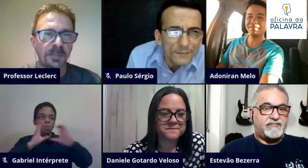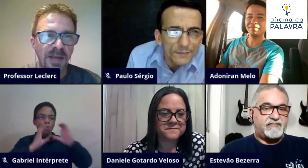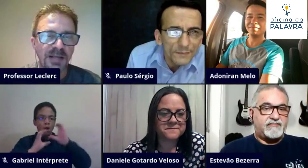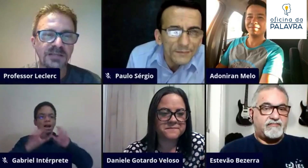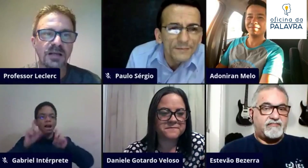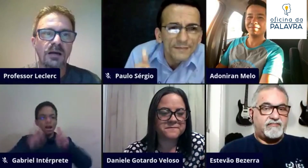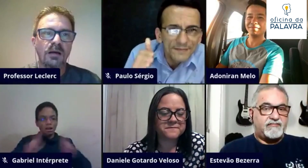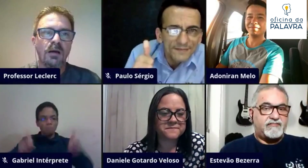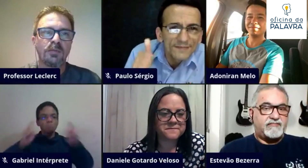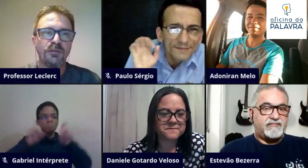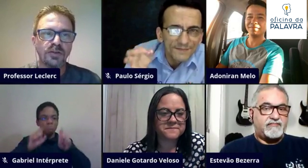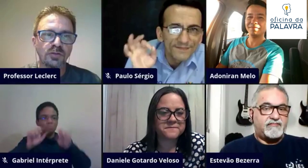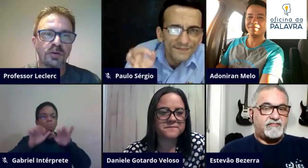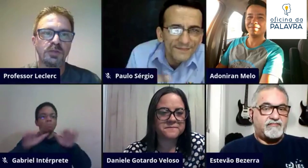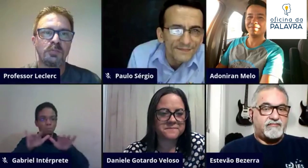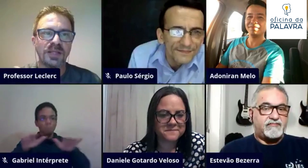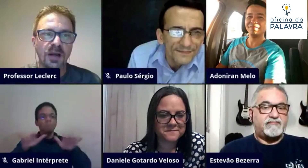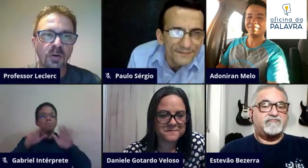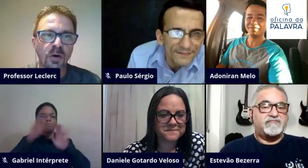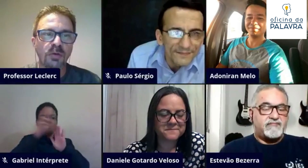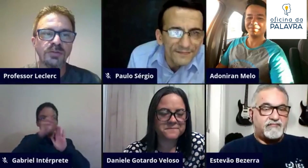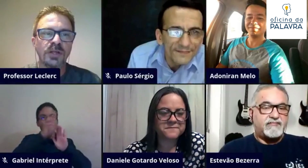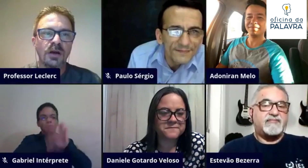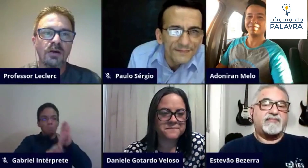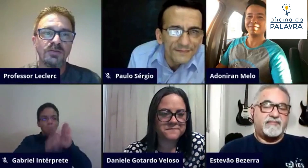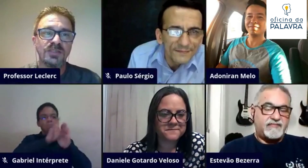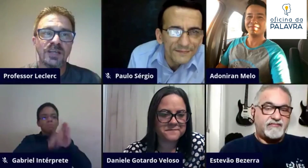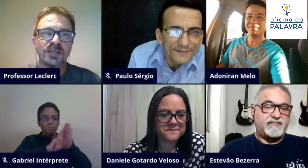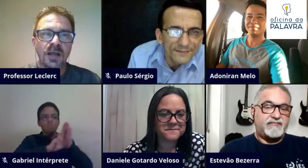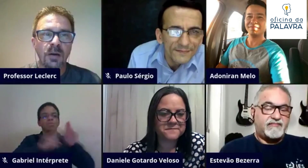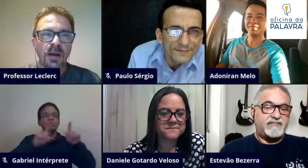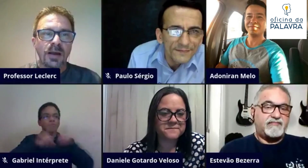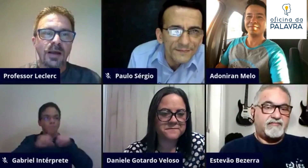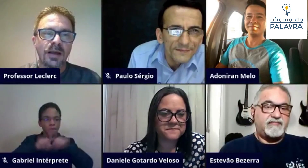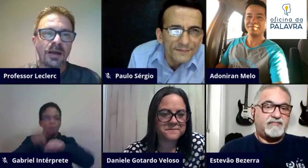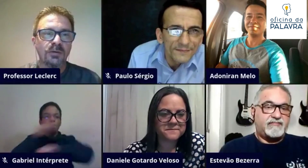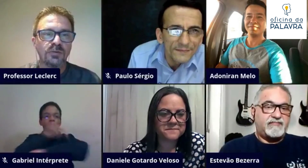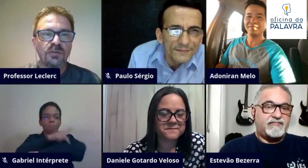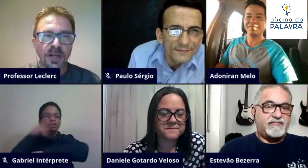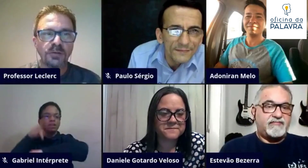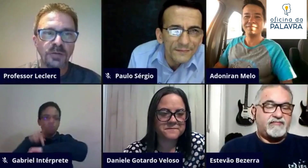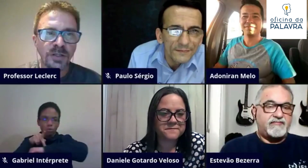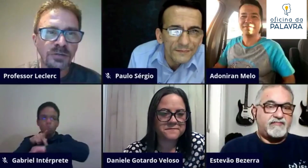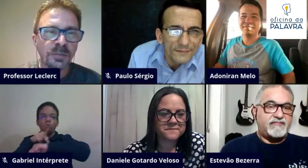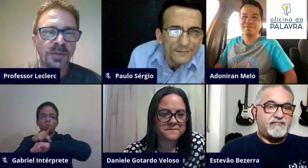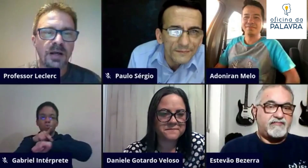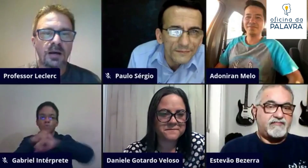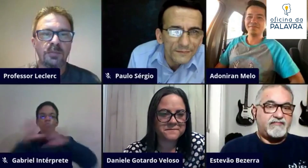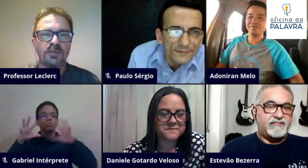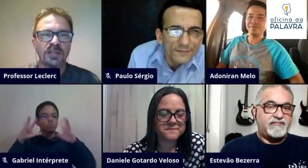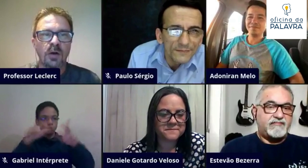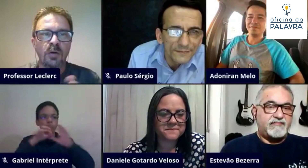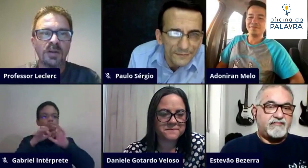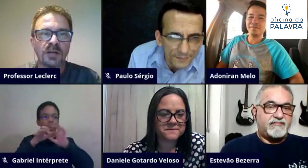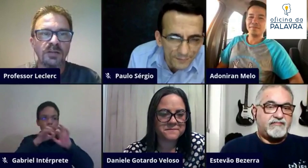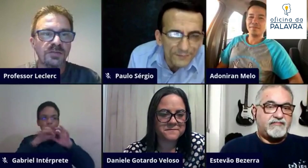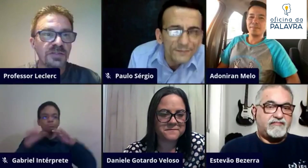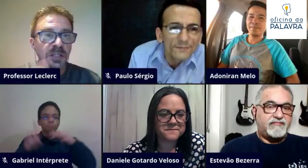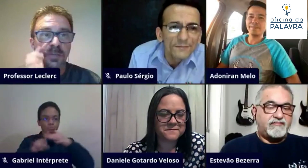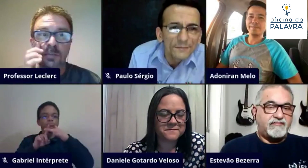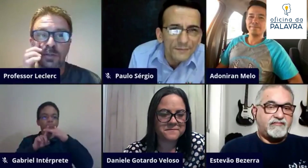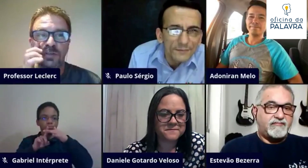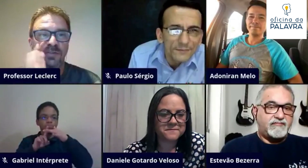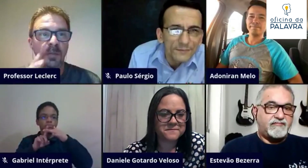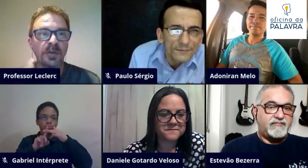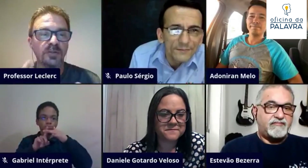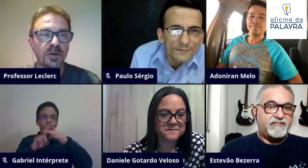escreve, que pensa, professores, pedagogos. Ou seja, eu estou falando isso para aproveitar o comentário de